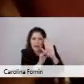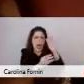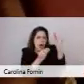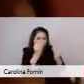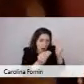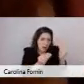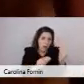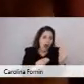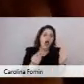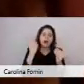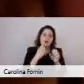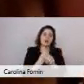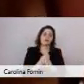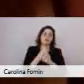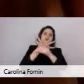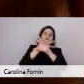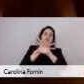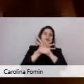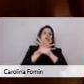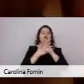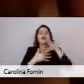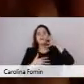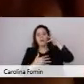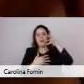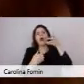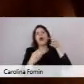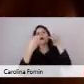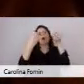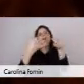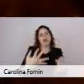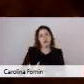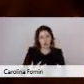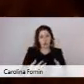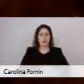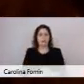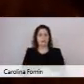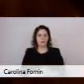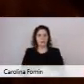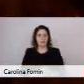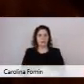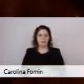emitida. Eu trouxe aqui para a gente hoje alguns